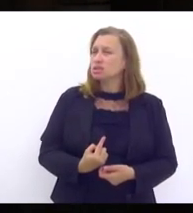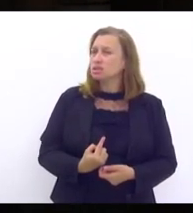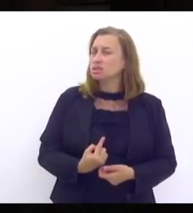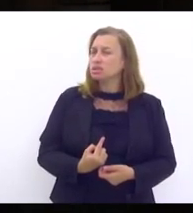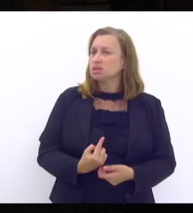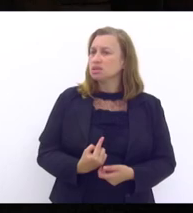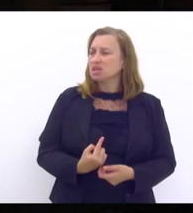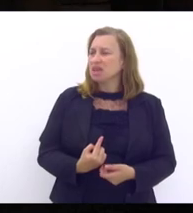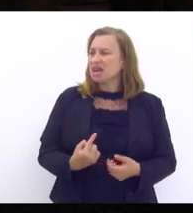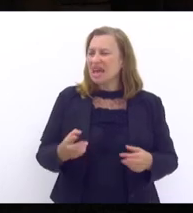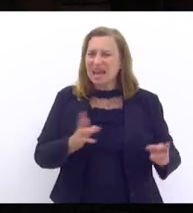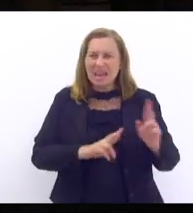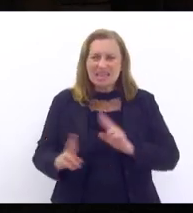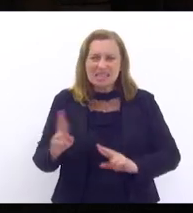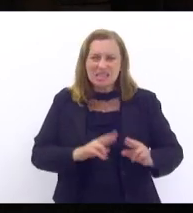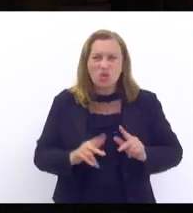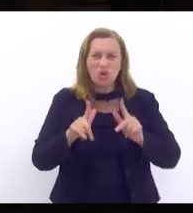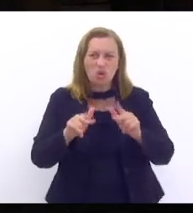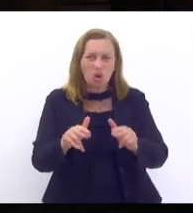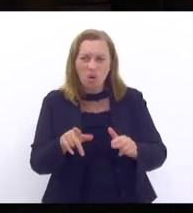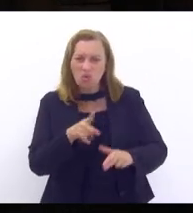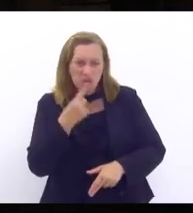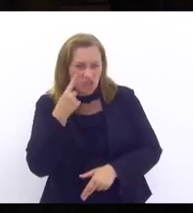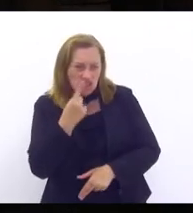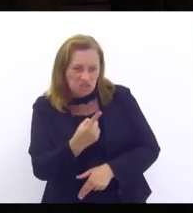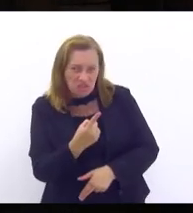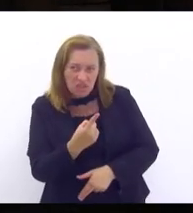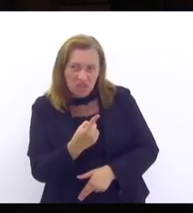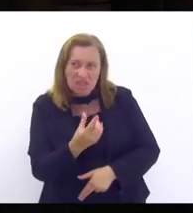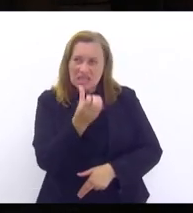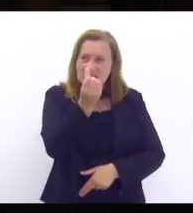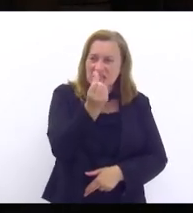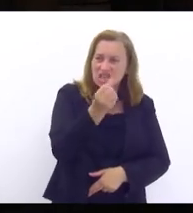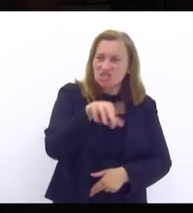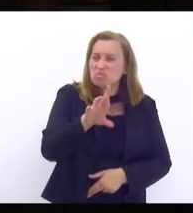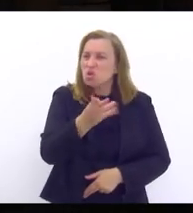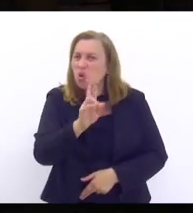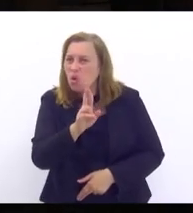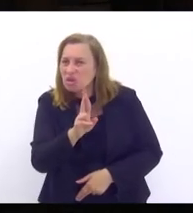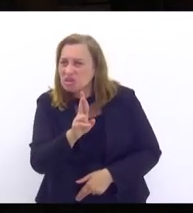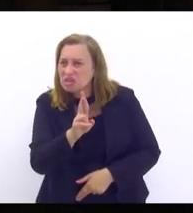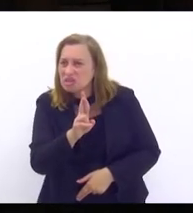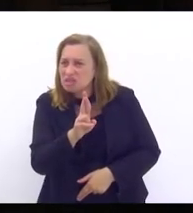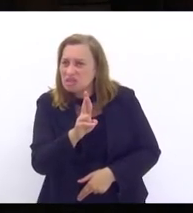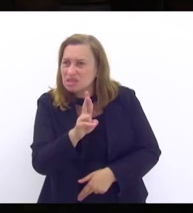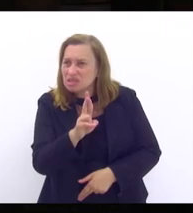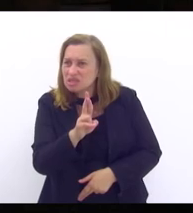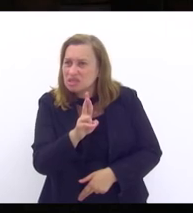como esta, que partem de 6 bilhões